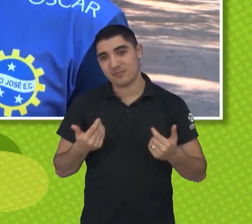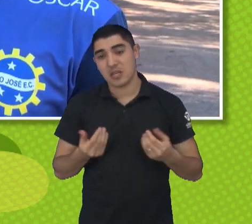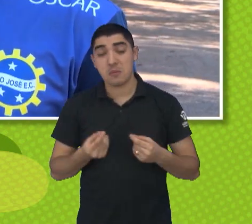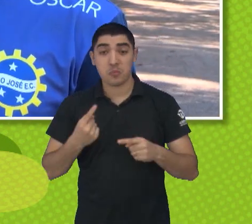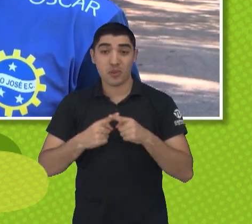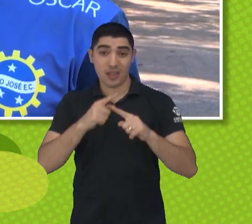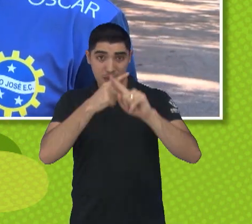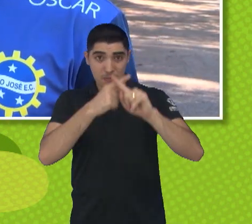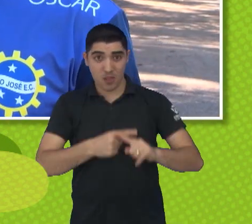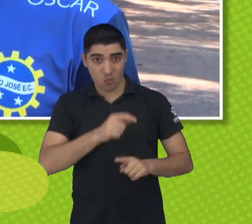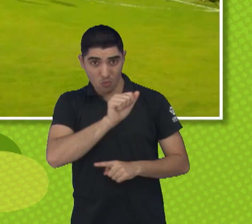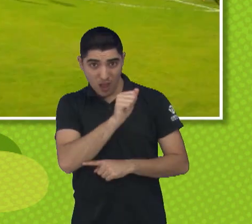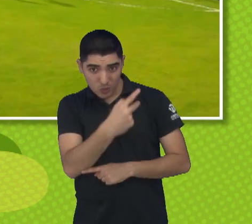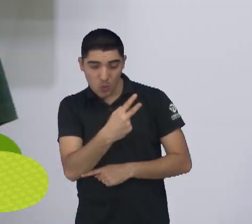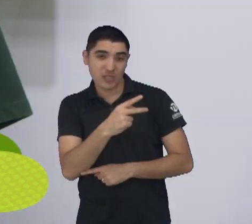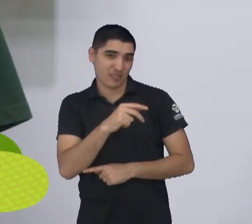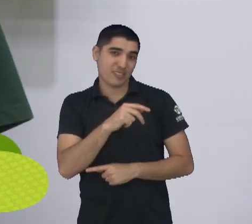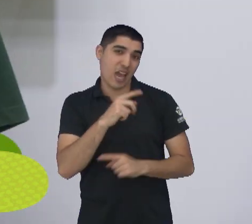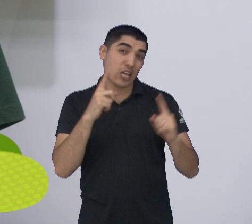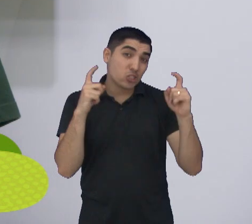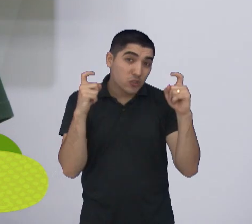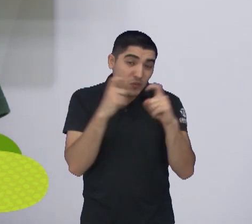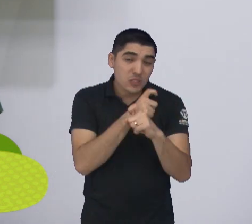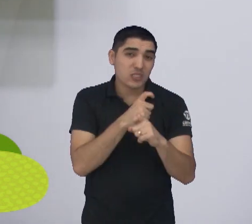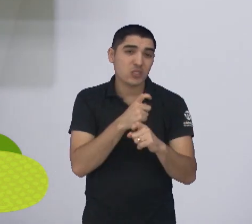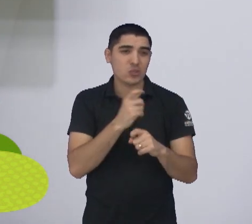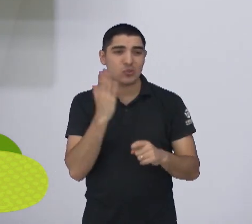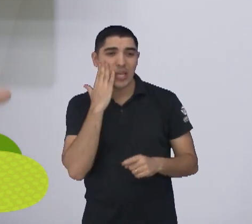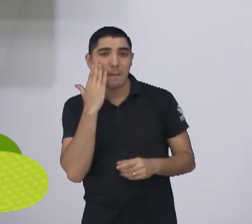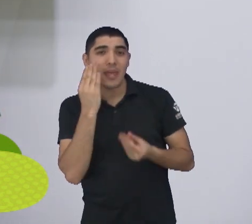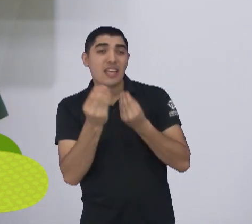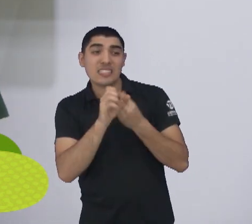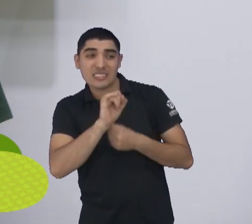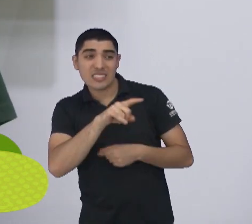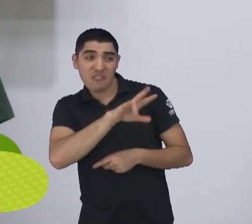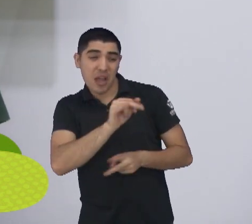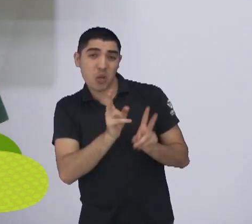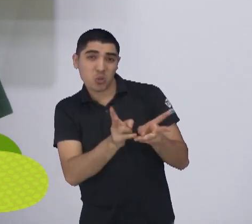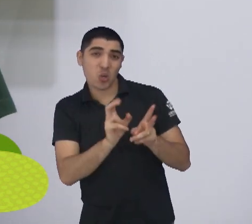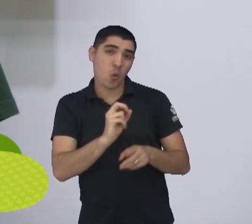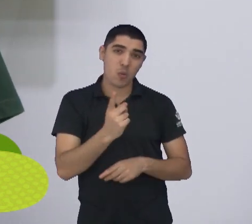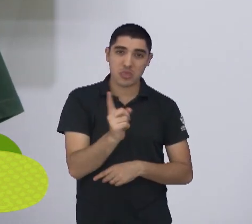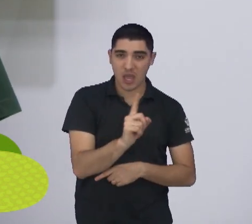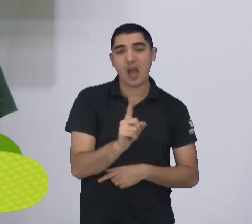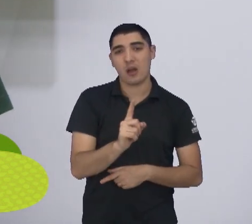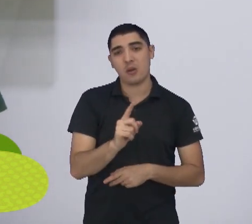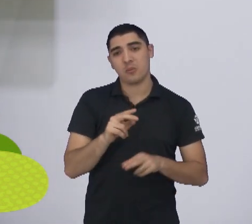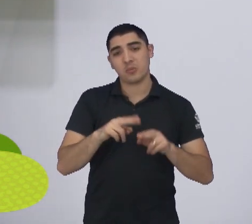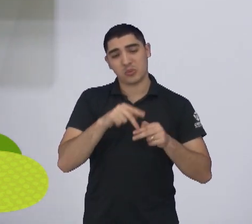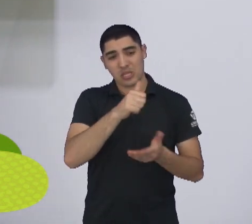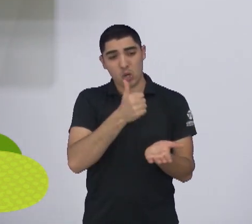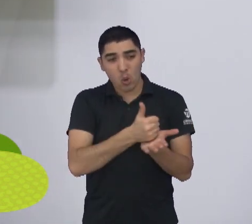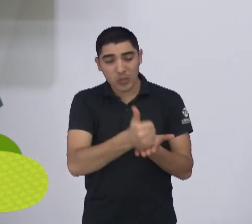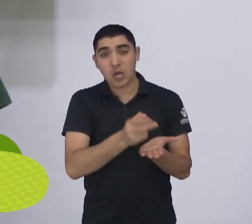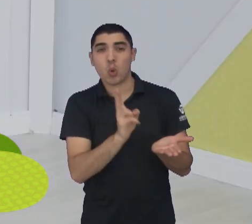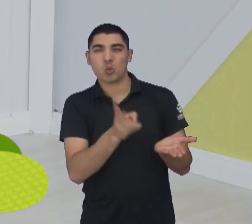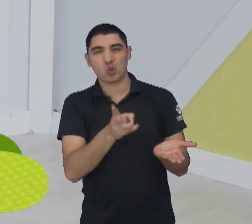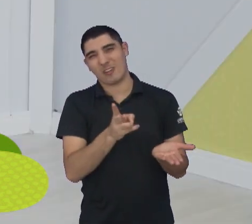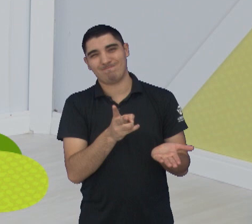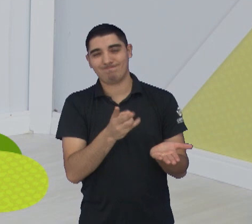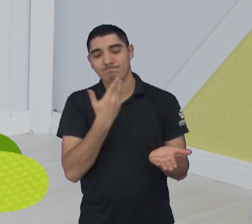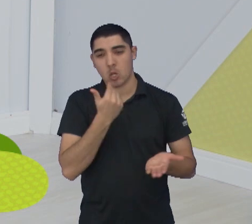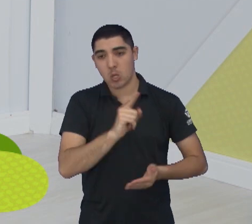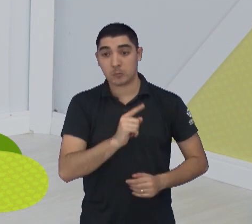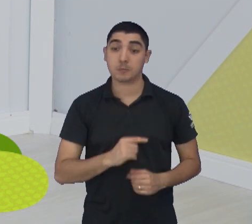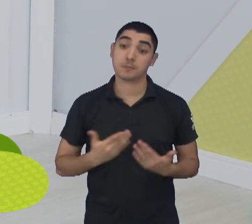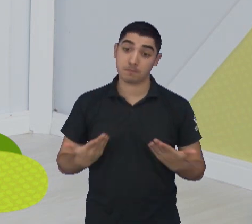Série A2 fica muito mais difícil para esse pessoal que jogou muito pouco ficar, né, ter o contrato prorrogado aí. Pois é